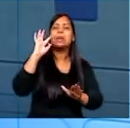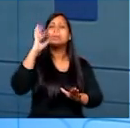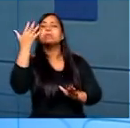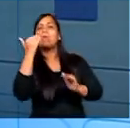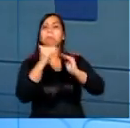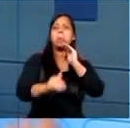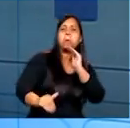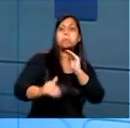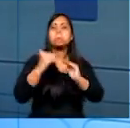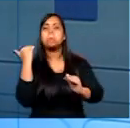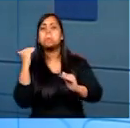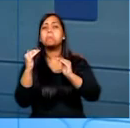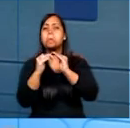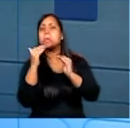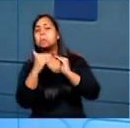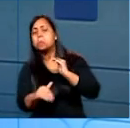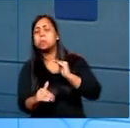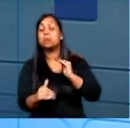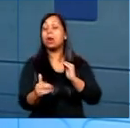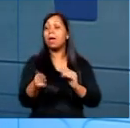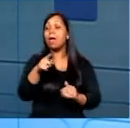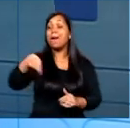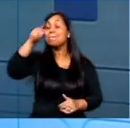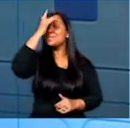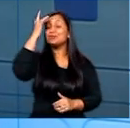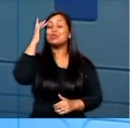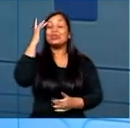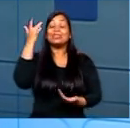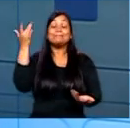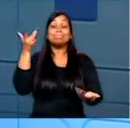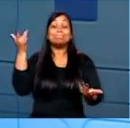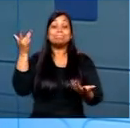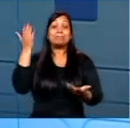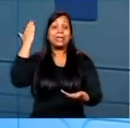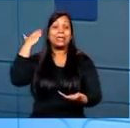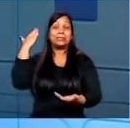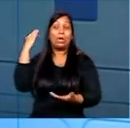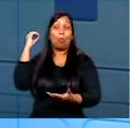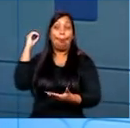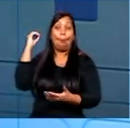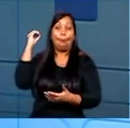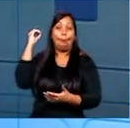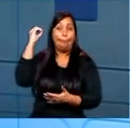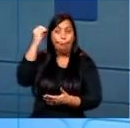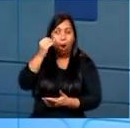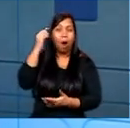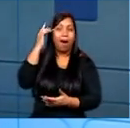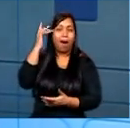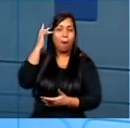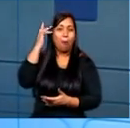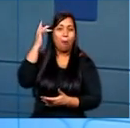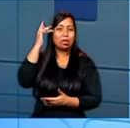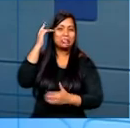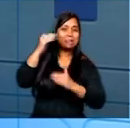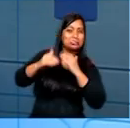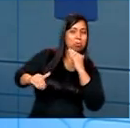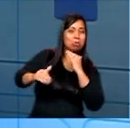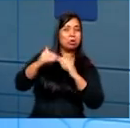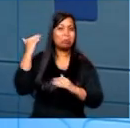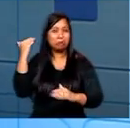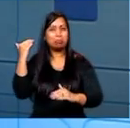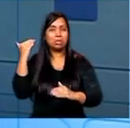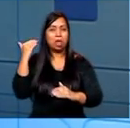De quem não teve acesso, não teve possibilidade de formação dessa consciência crítica. E quem são essas pessoas? São os trabalhadores e